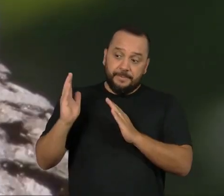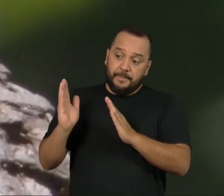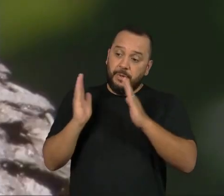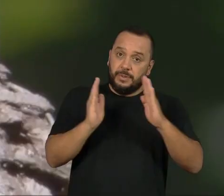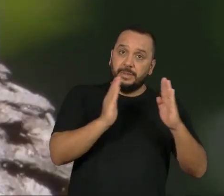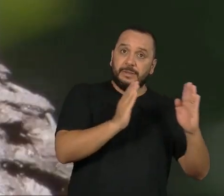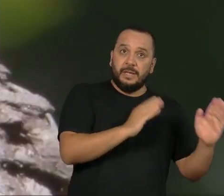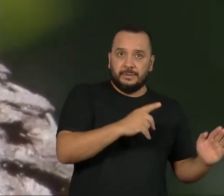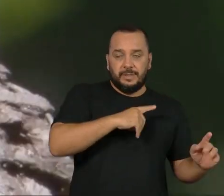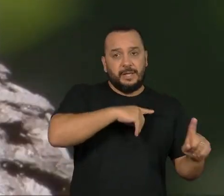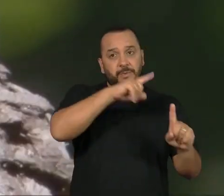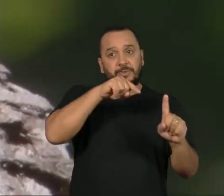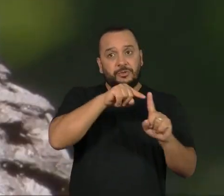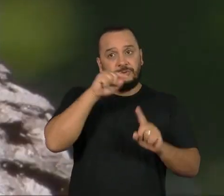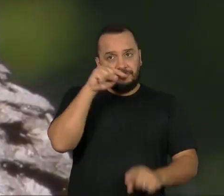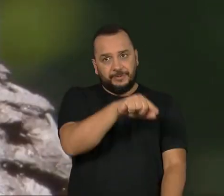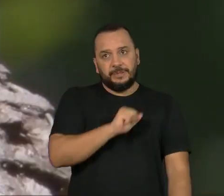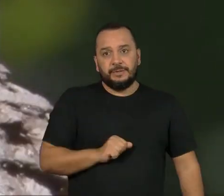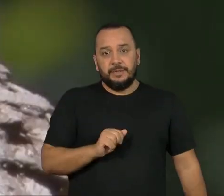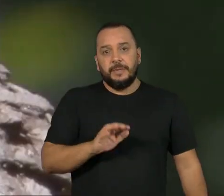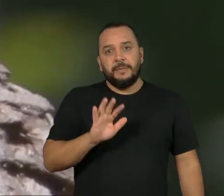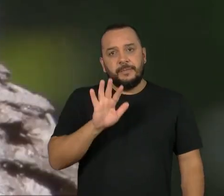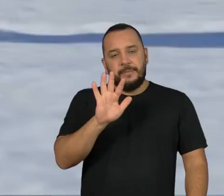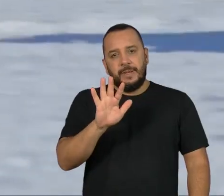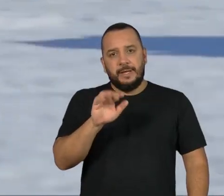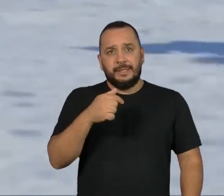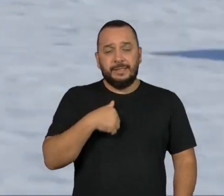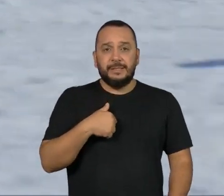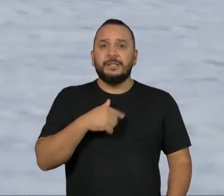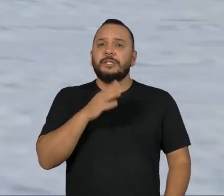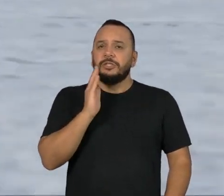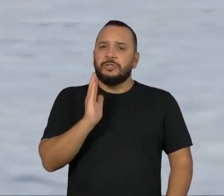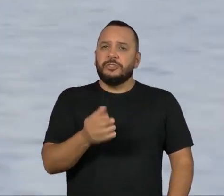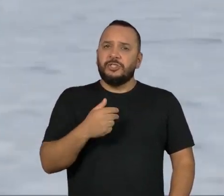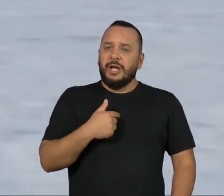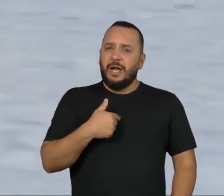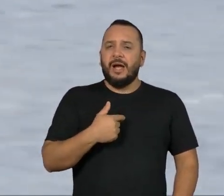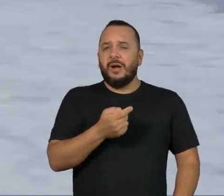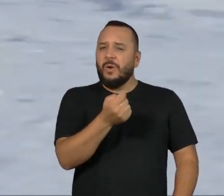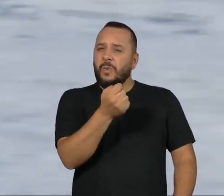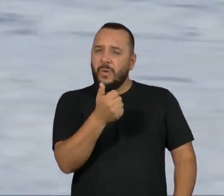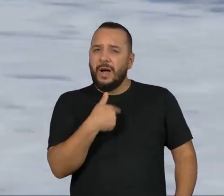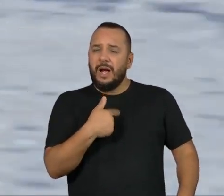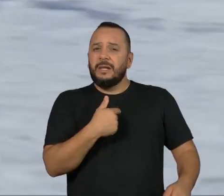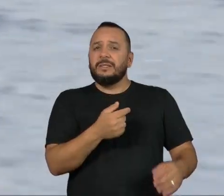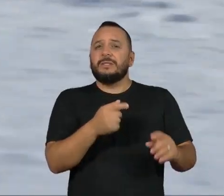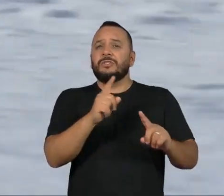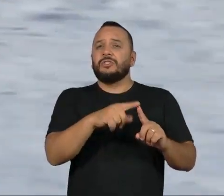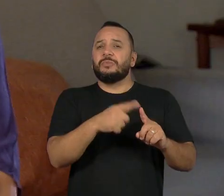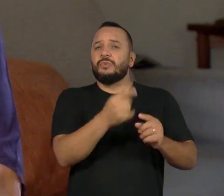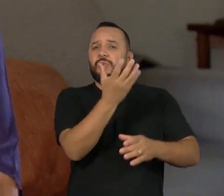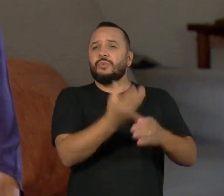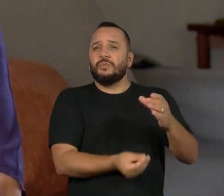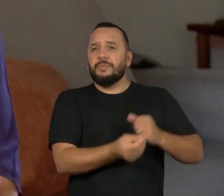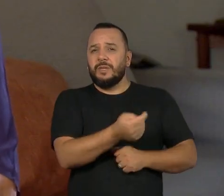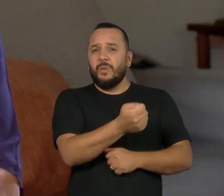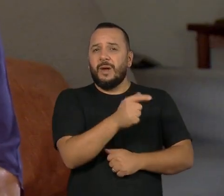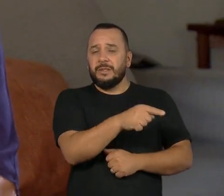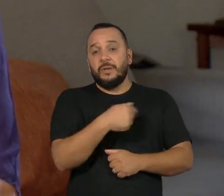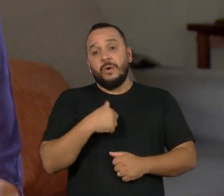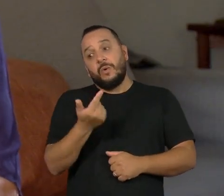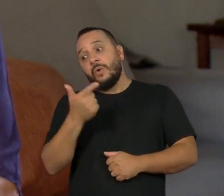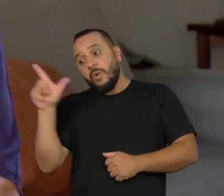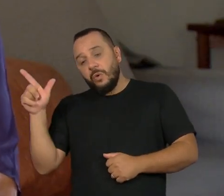essa finalidade. E, obviamente, uma vez que você extingue ou põe num processo de ameaça alguma espécie, as outras espécies